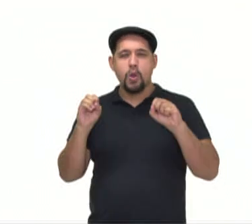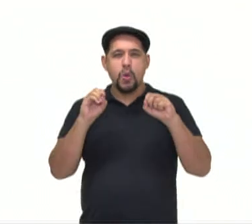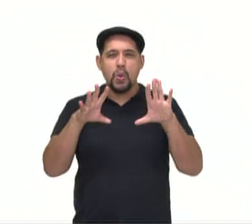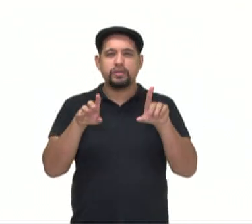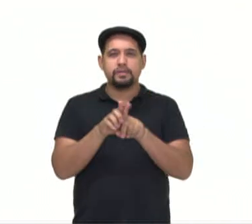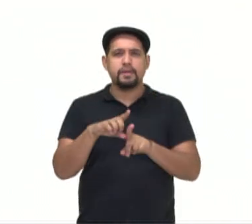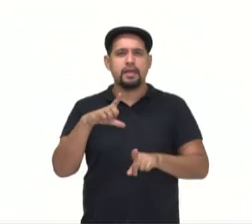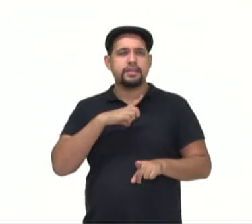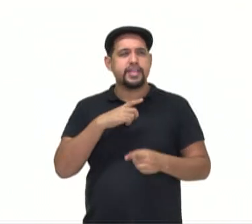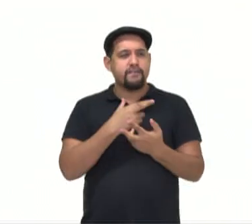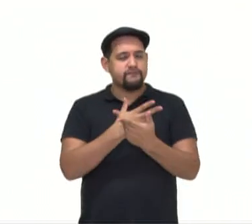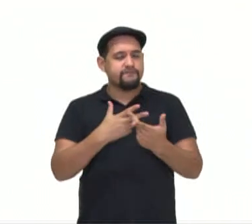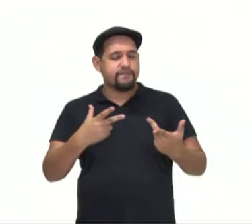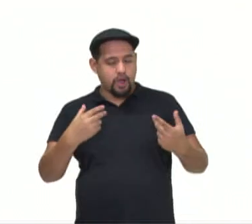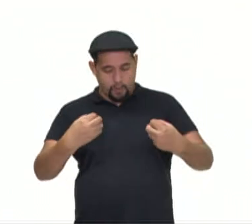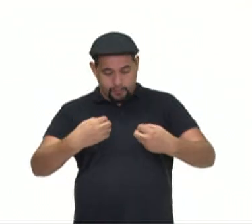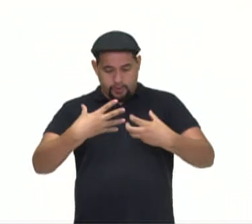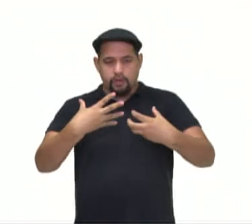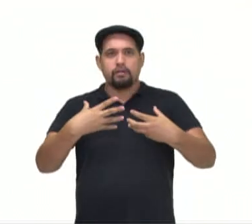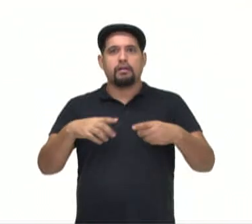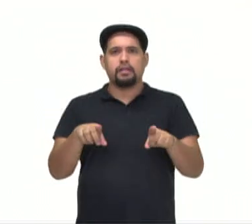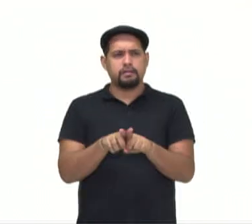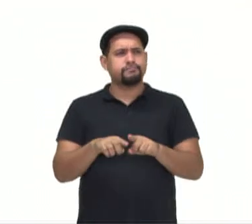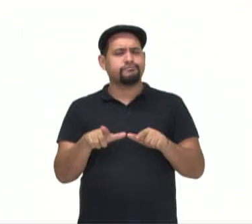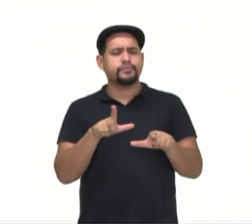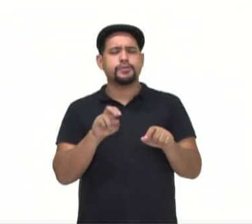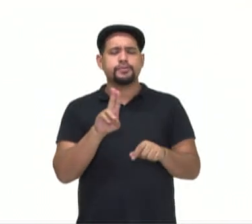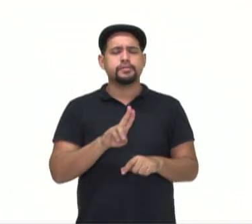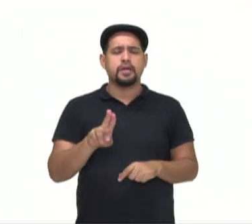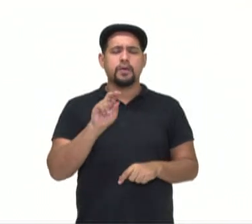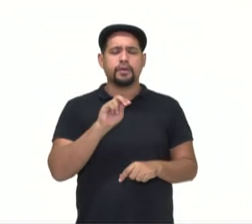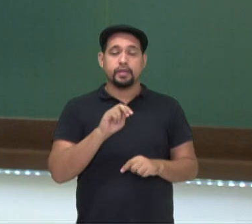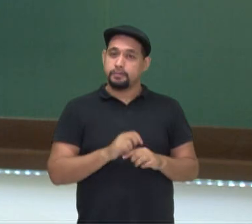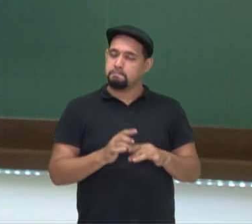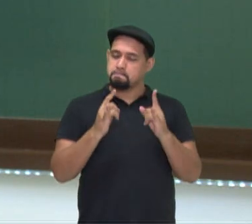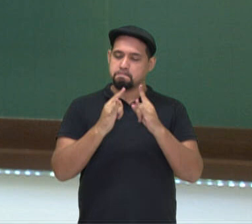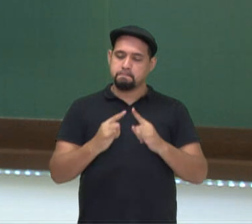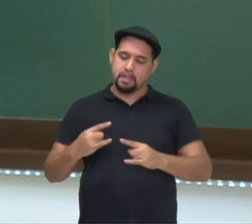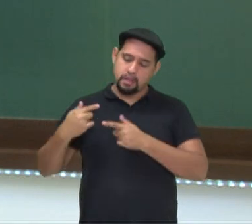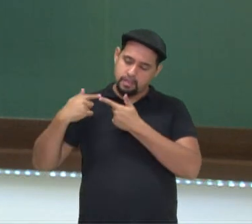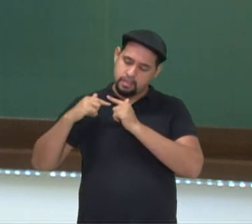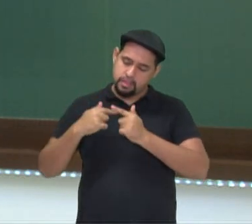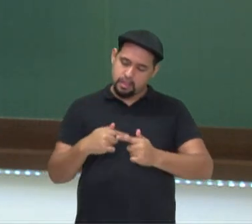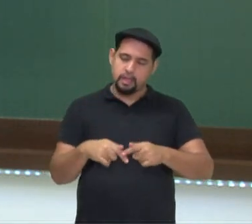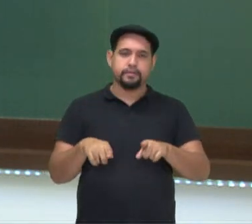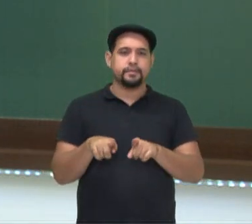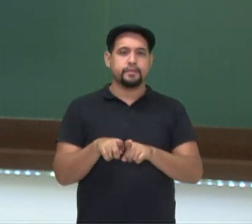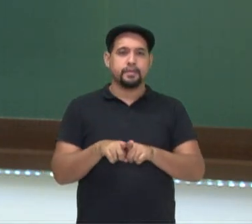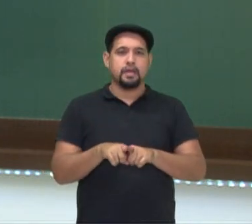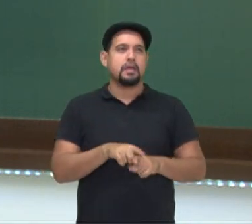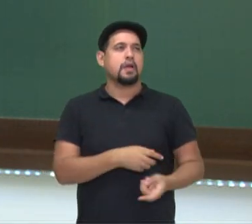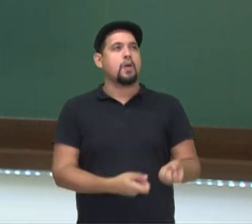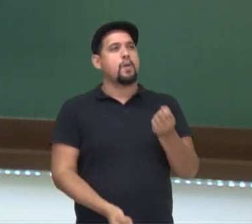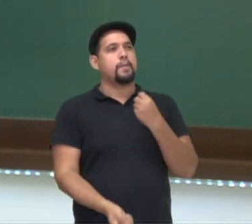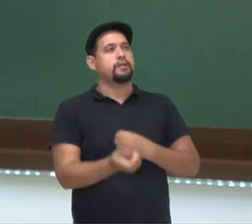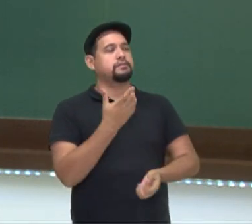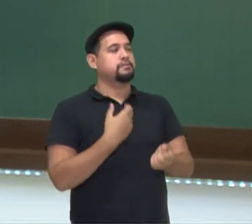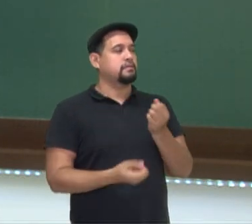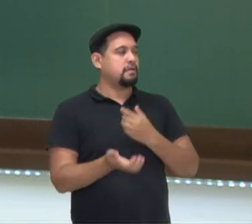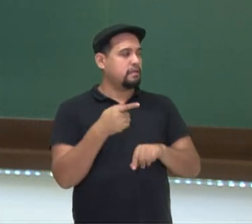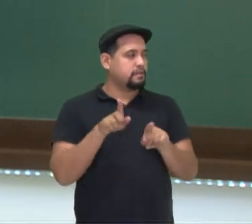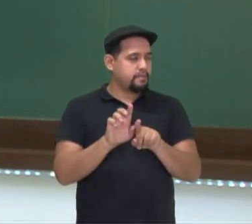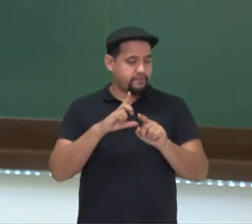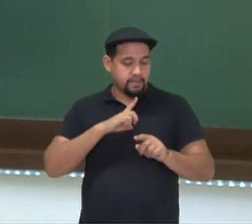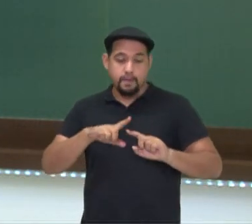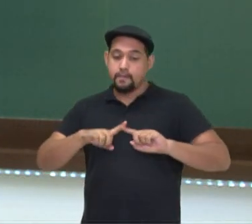vai ter outros efeitos. Eles também vão trabalhar, como no circo tradicional, né? A acrobacia,